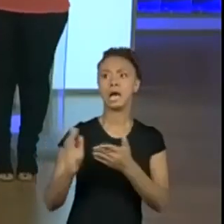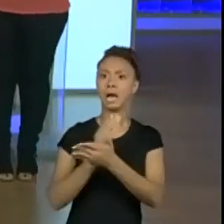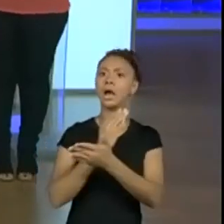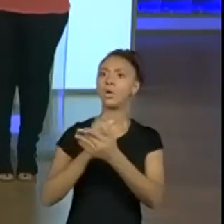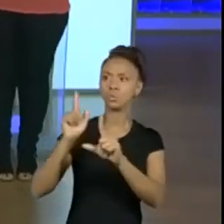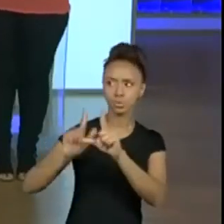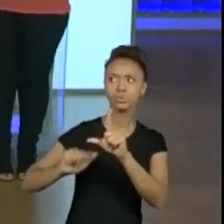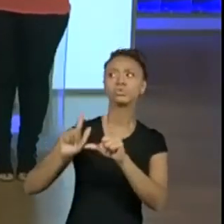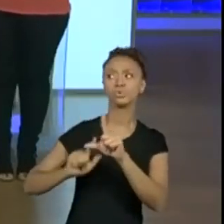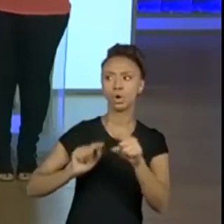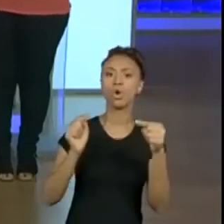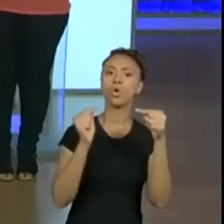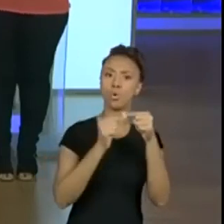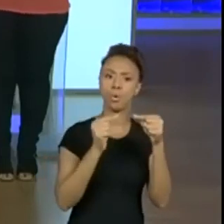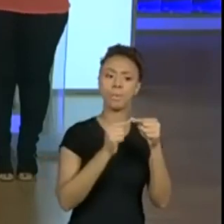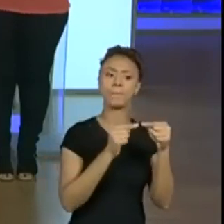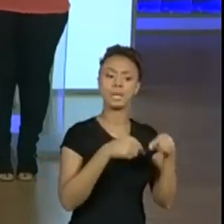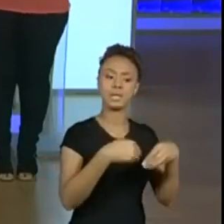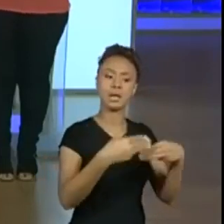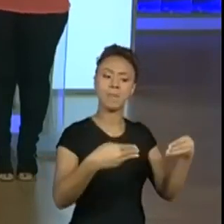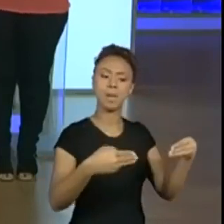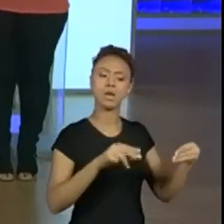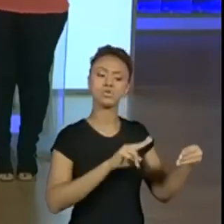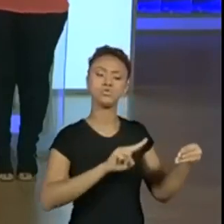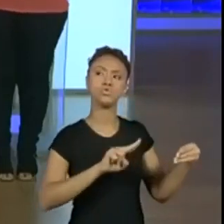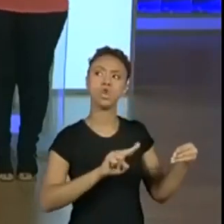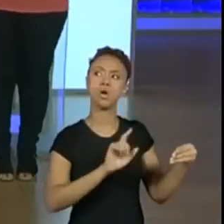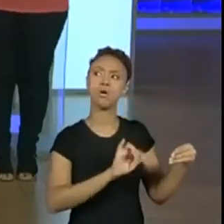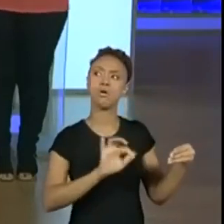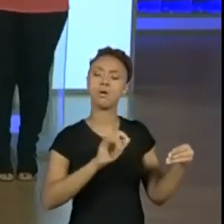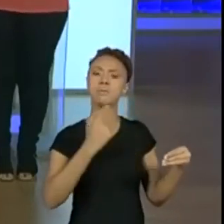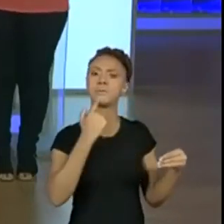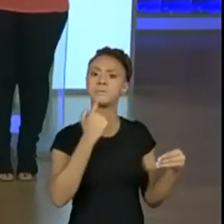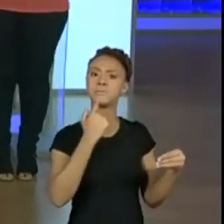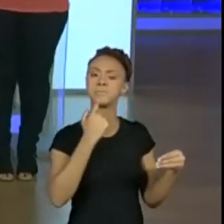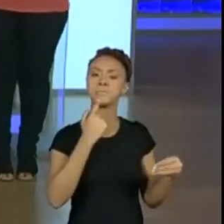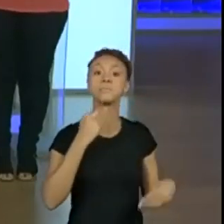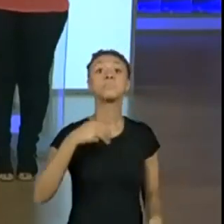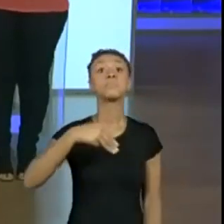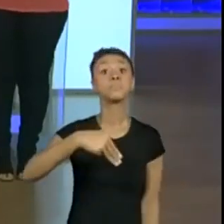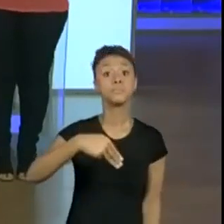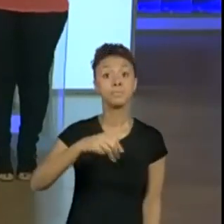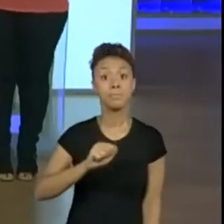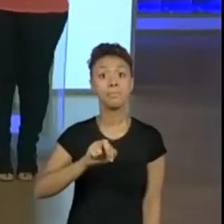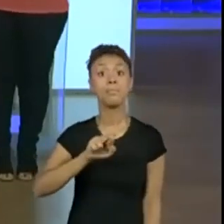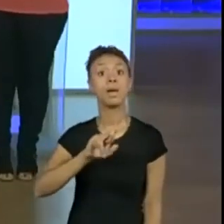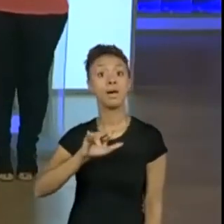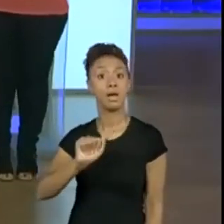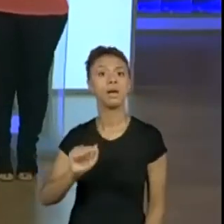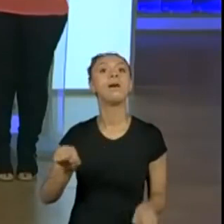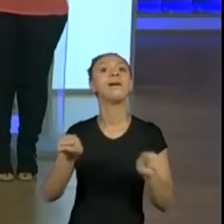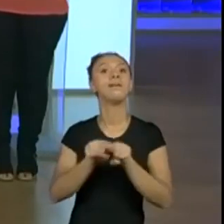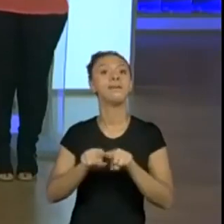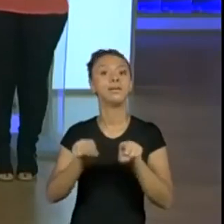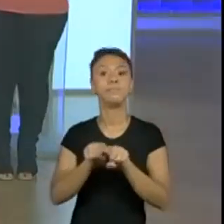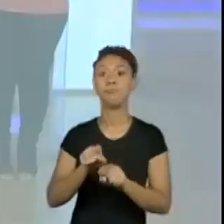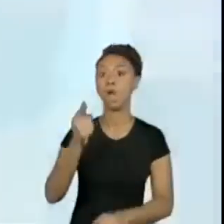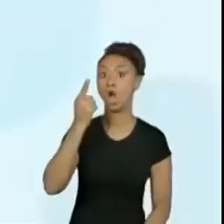macaco. Macaco. Pode ser? Pode que ser. Aí a gente vai, já vai ajudar em duas partes. Ó,